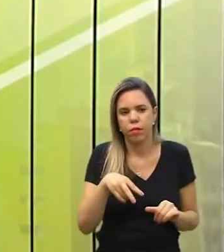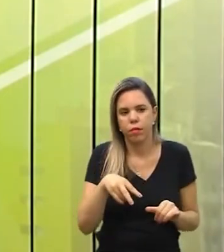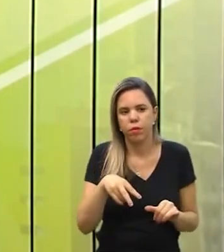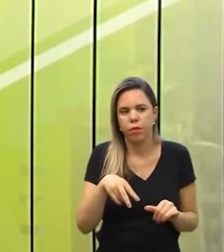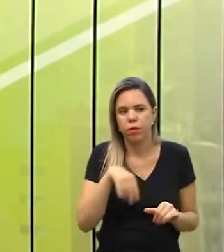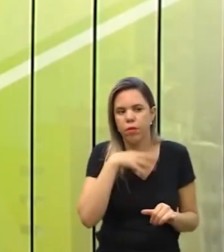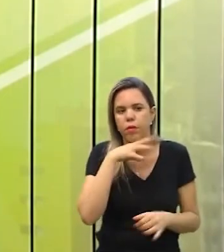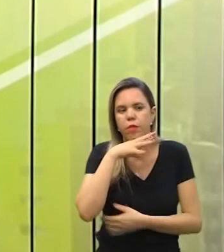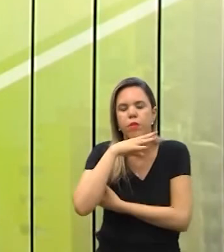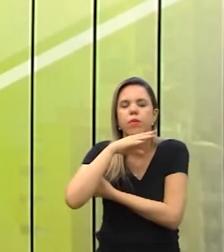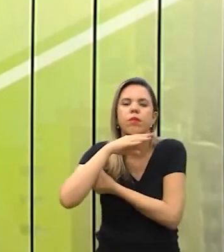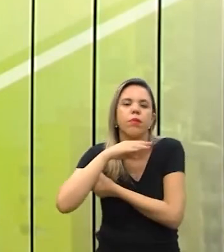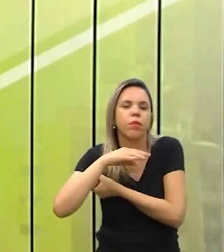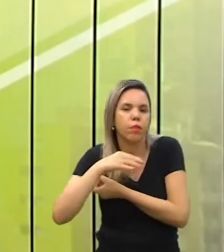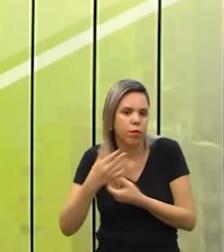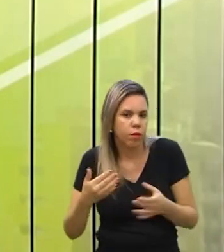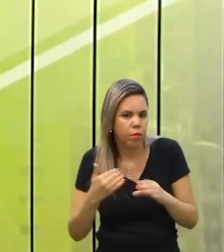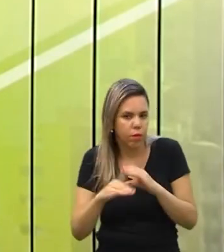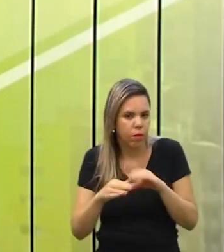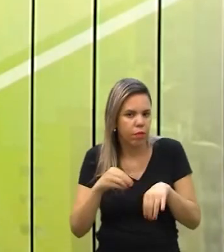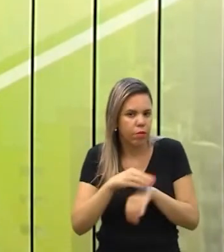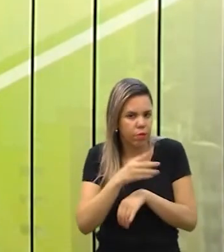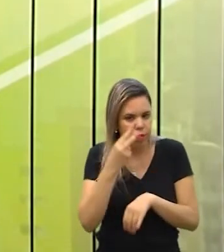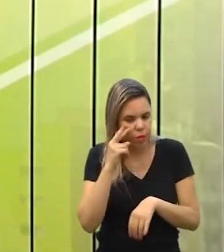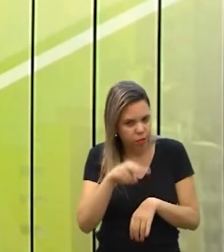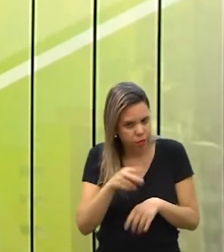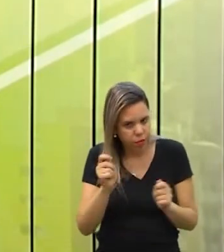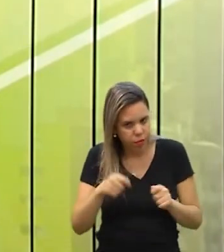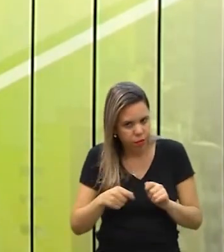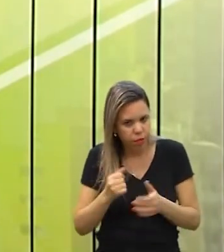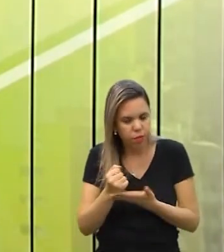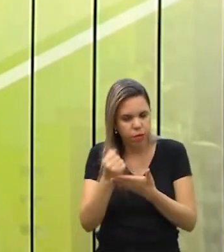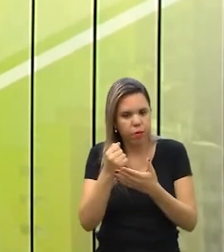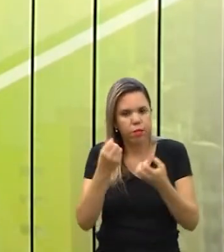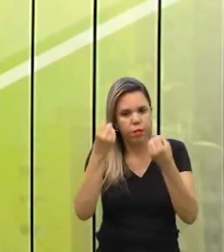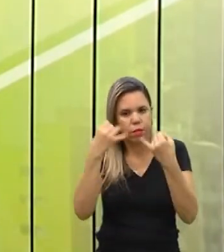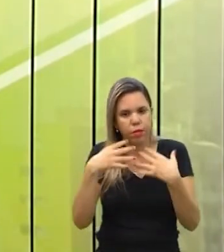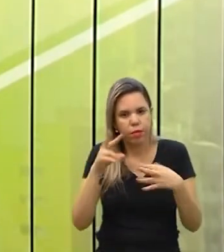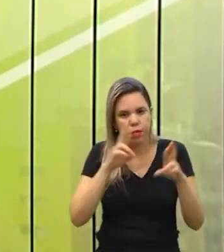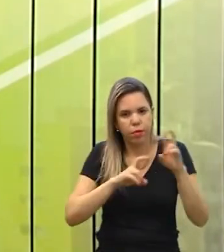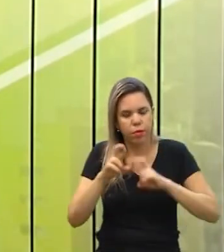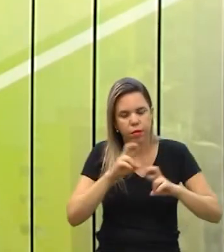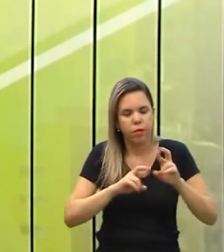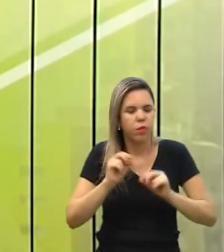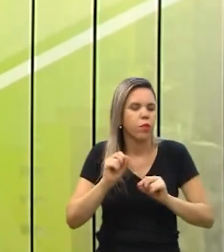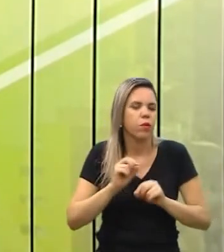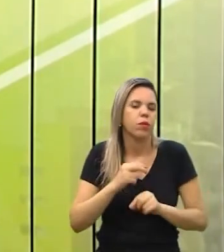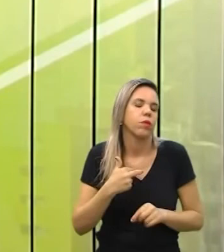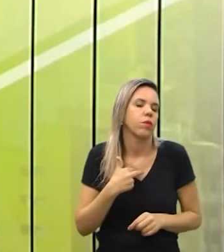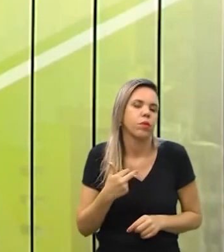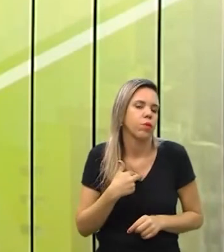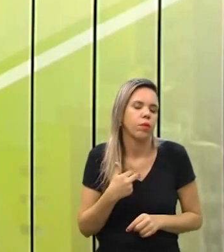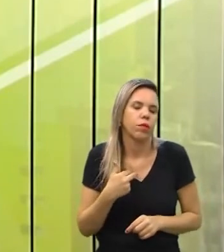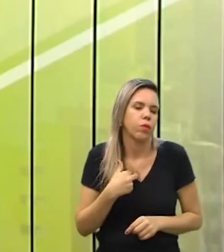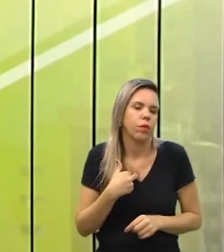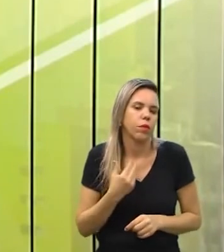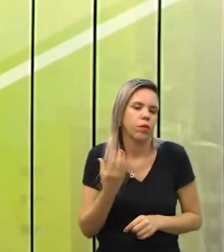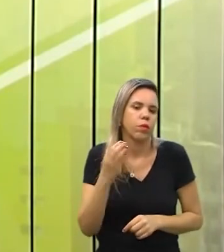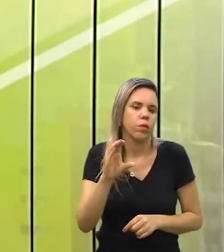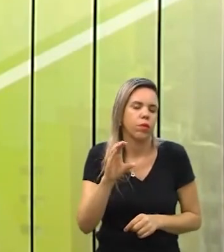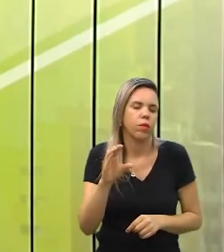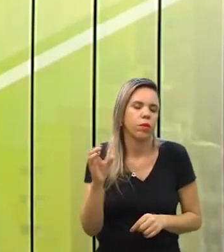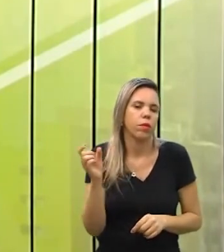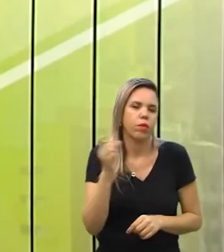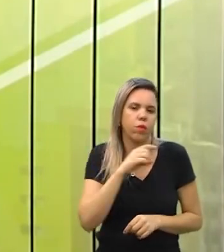animais exóticos, manda pra gente, quem sabe a gente não pode te ajudar a verificar. O que não pode é compartilhar fake news